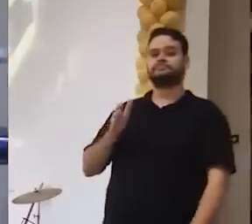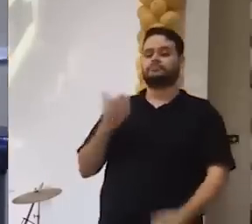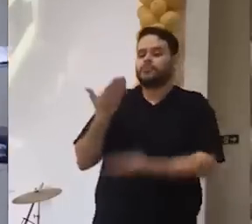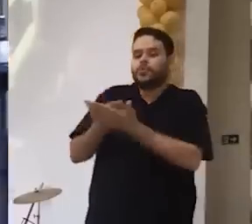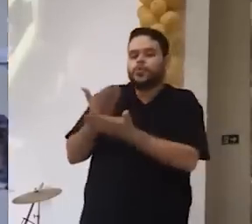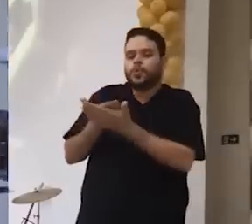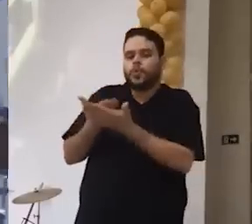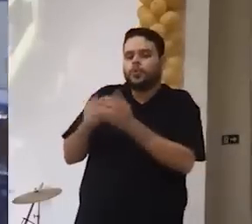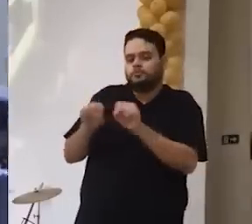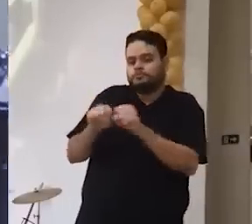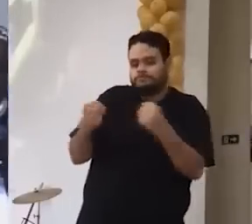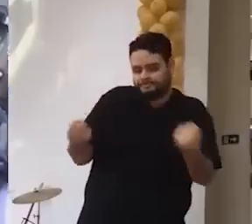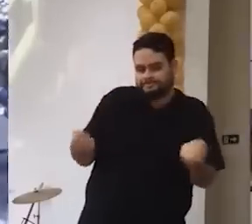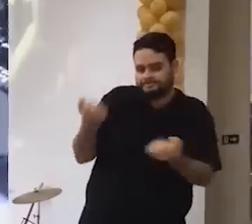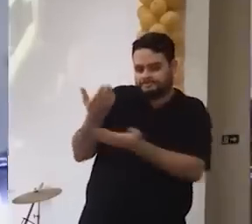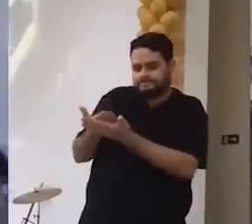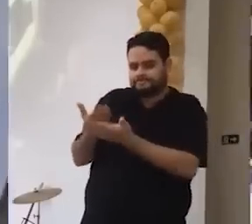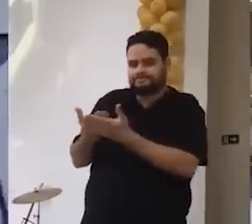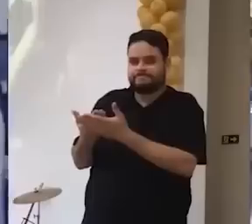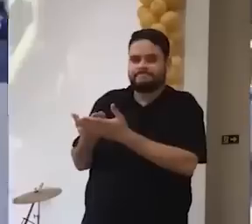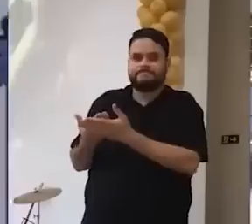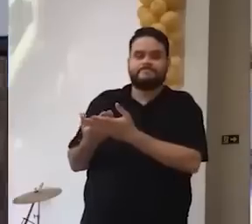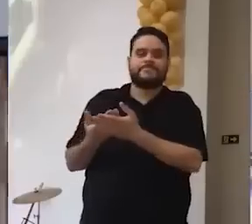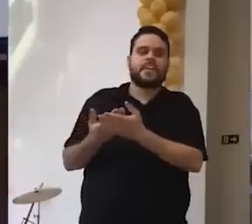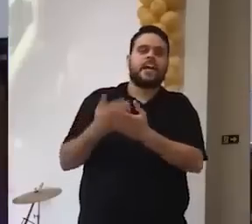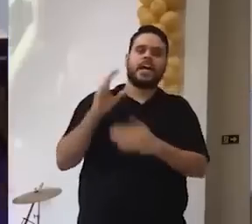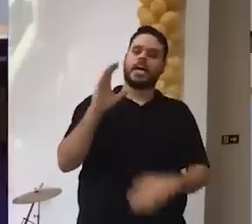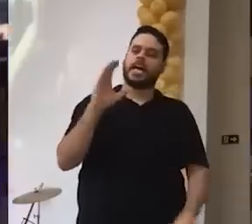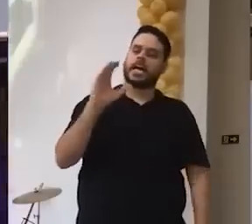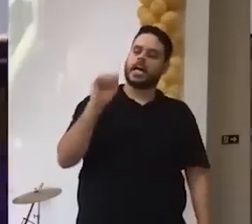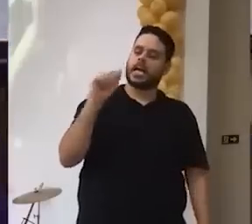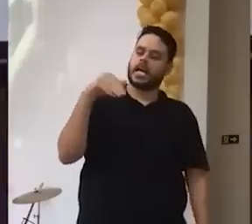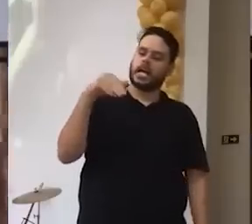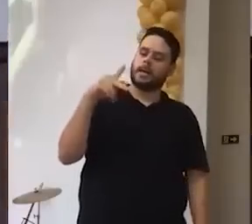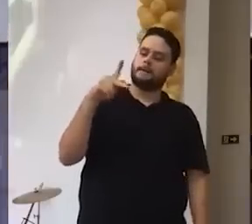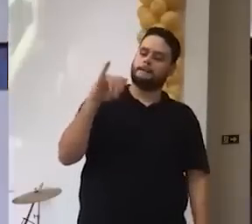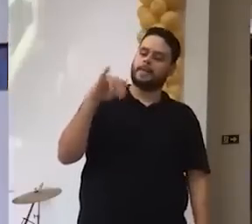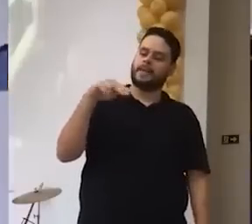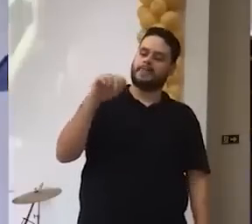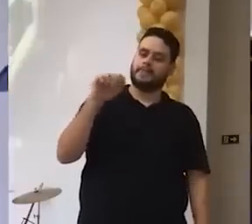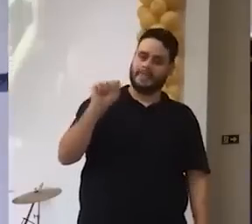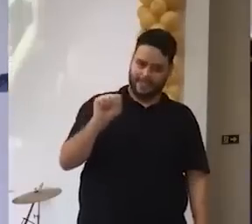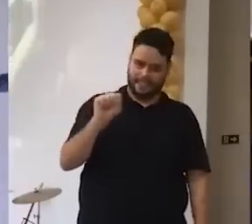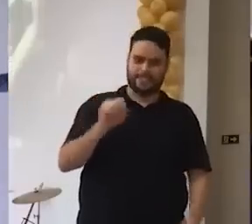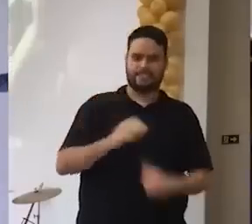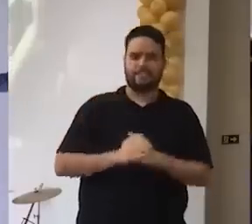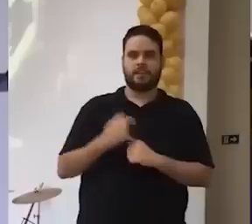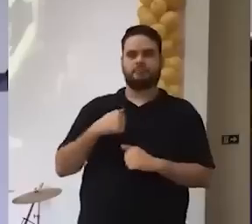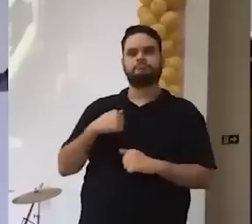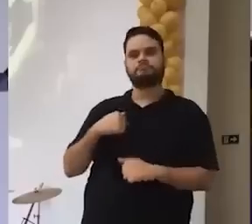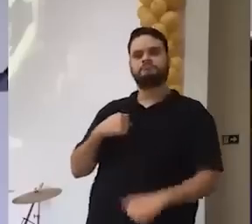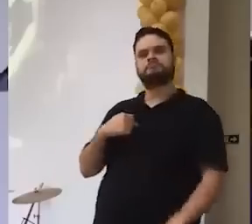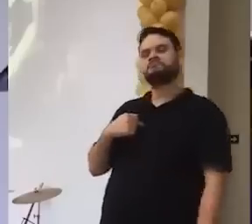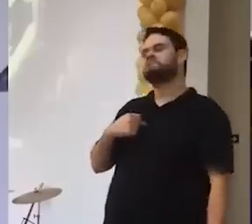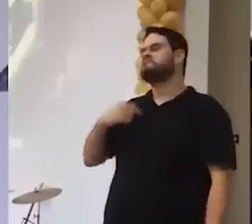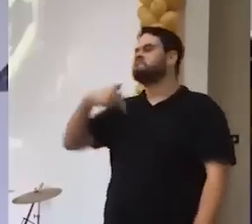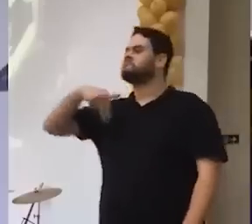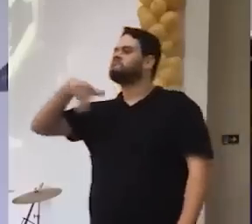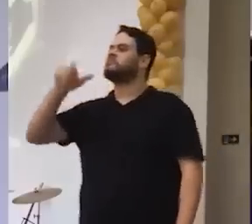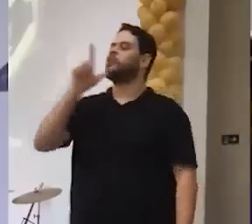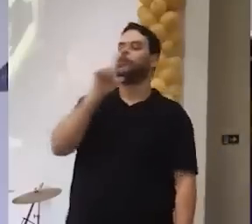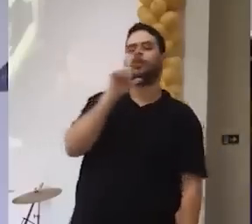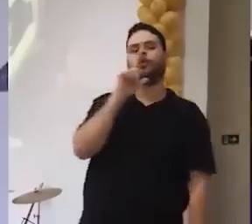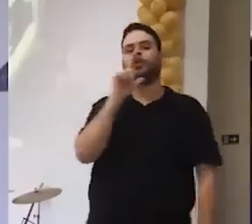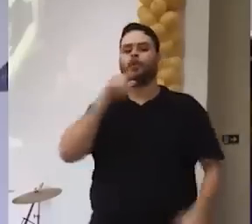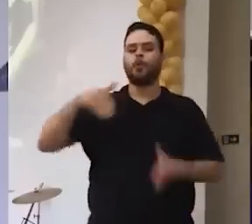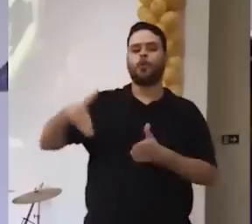idos de 78, 81. Um dia eu levantei de madrugada para beber água, o bebedor ficava no corredor, e eu de ponta dos